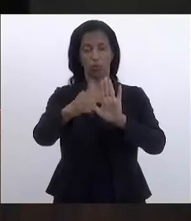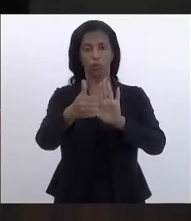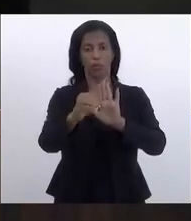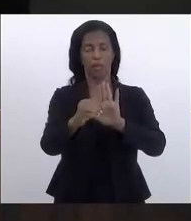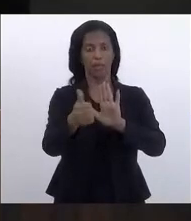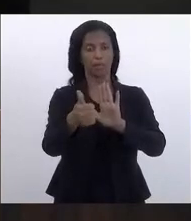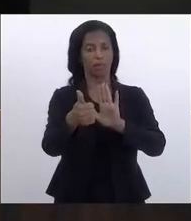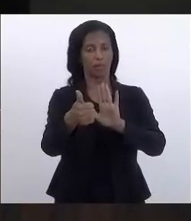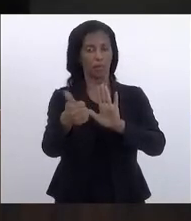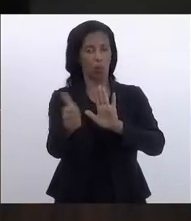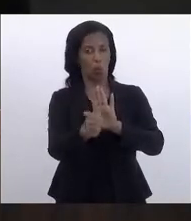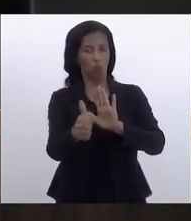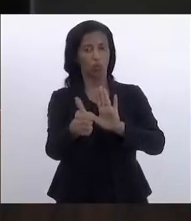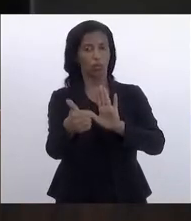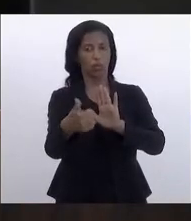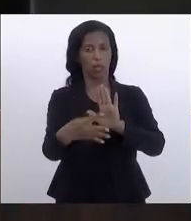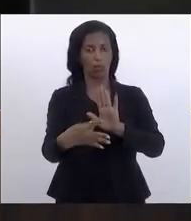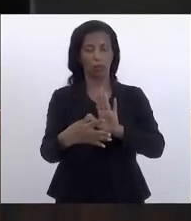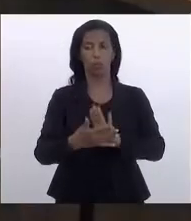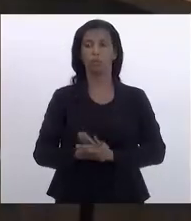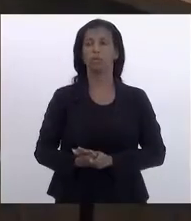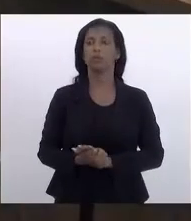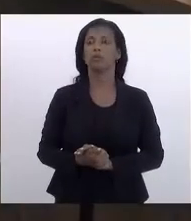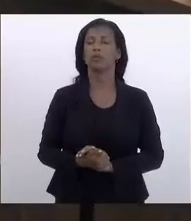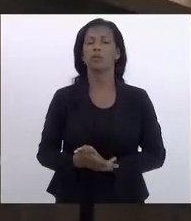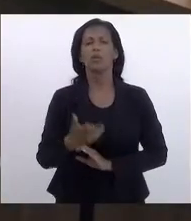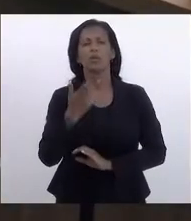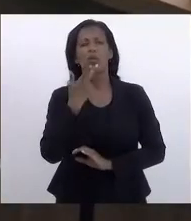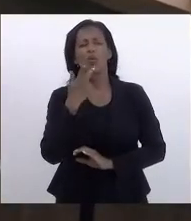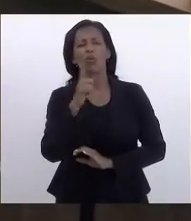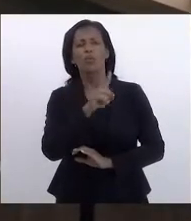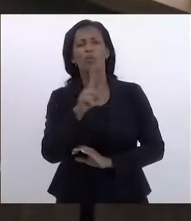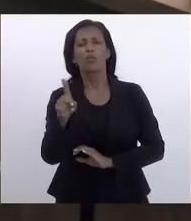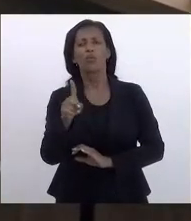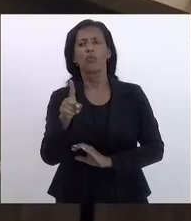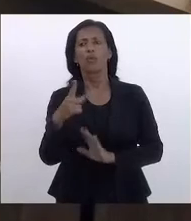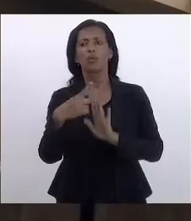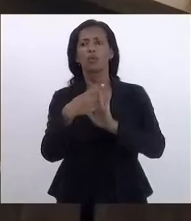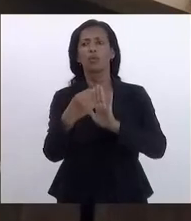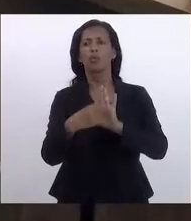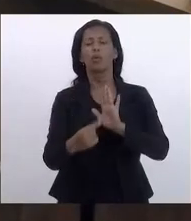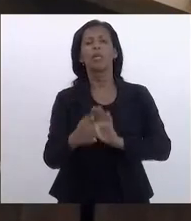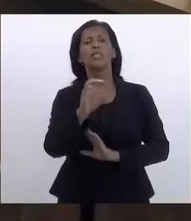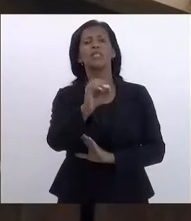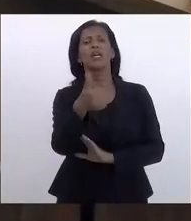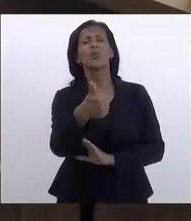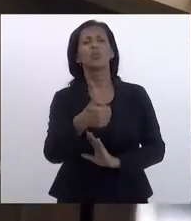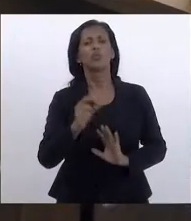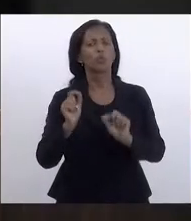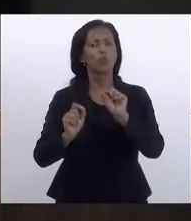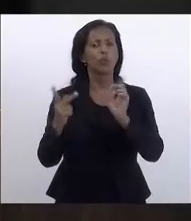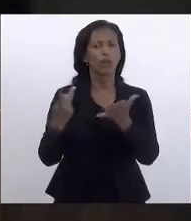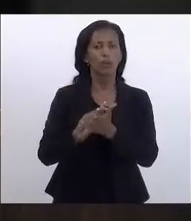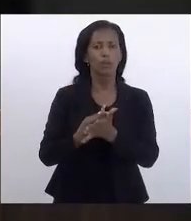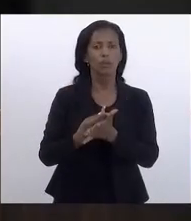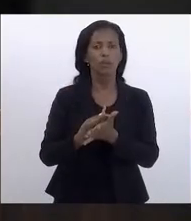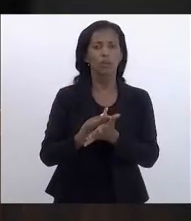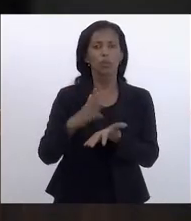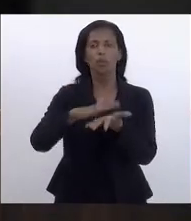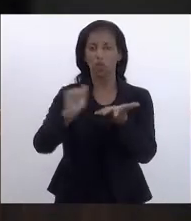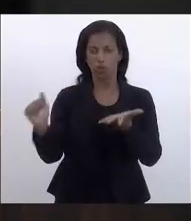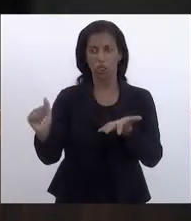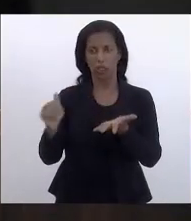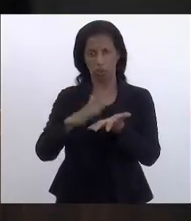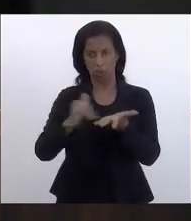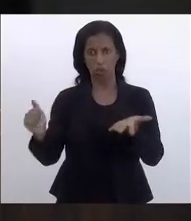primeiro décimo quatorze então o senhor não disse só o que o senhor fez salvo os destaques com 0-1 0-1 eu retirei foi o primeiro que eu